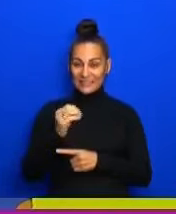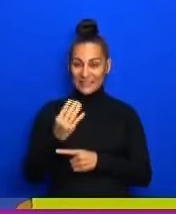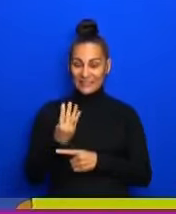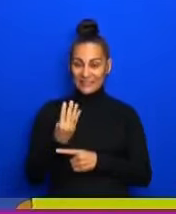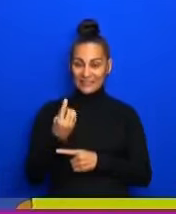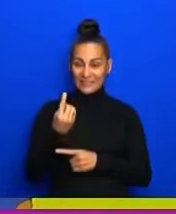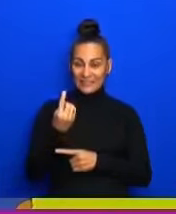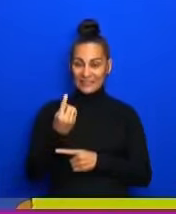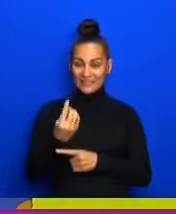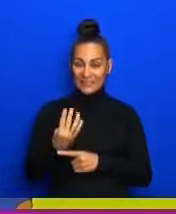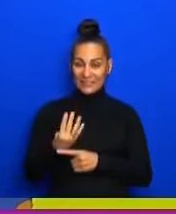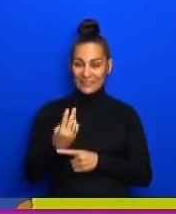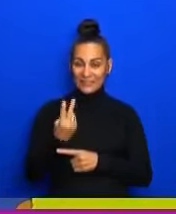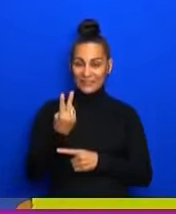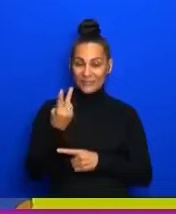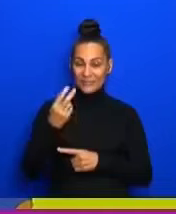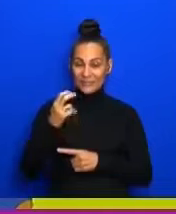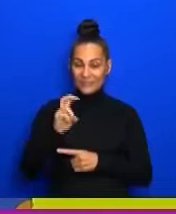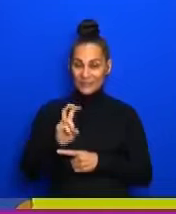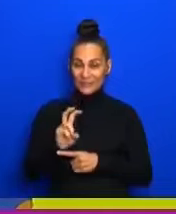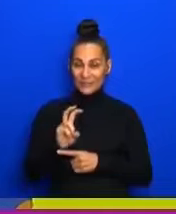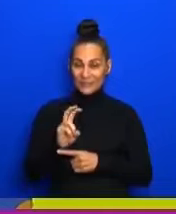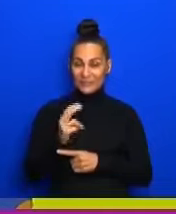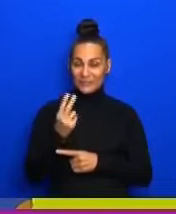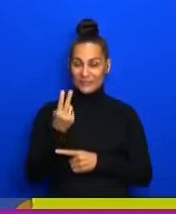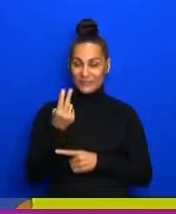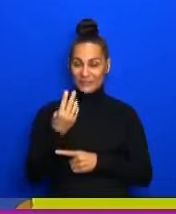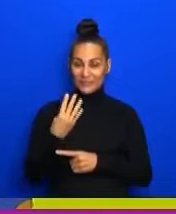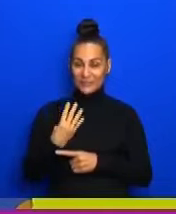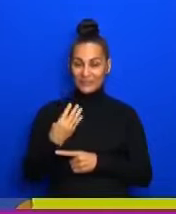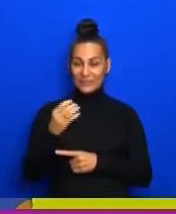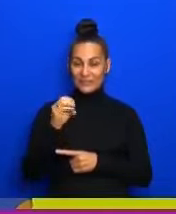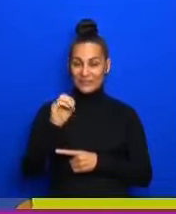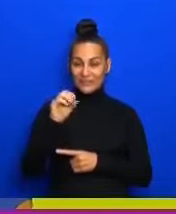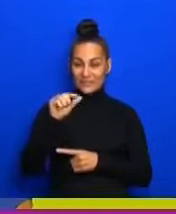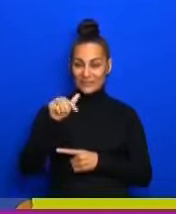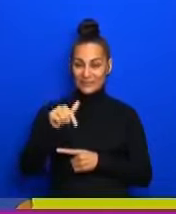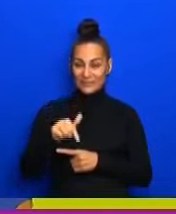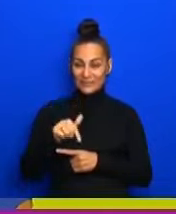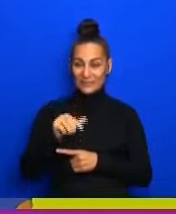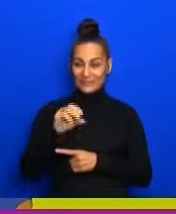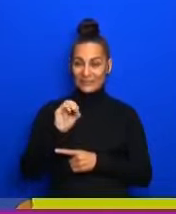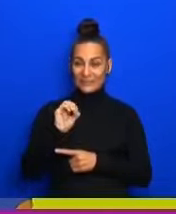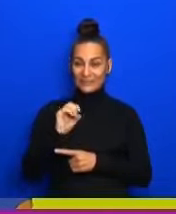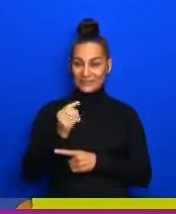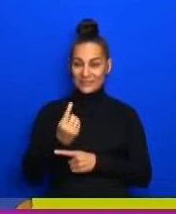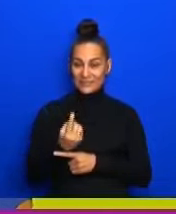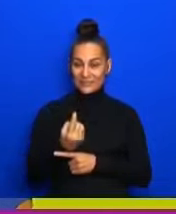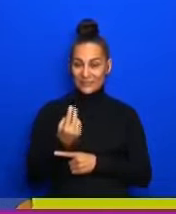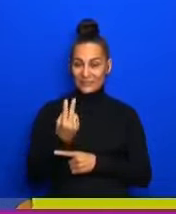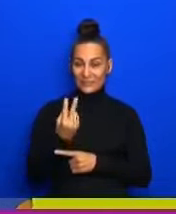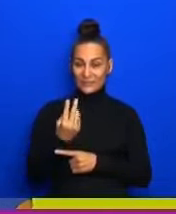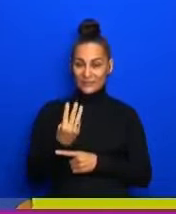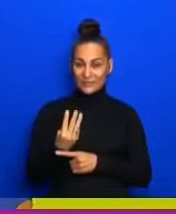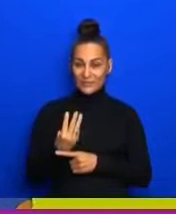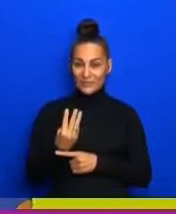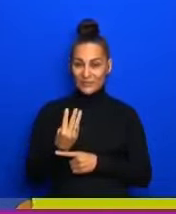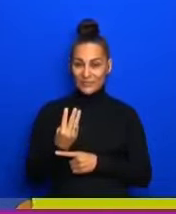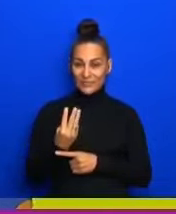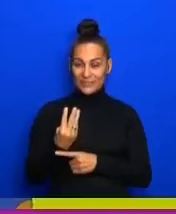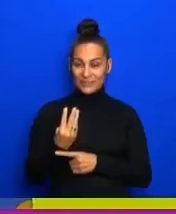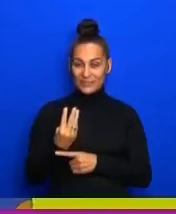03, 04, 14, 25, 24, 07, 01